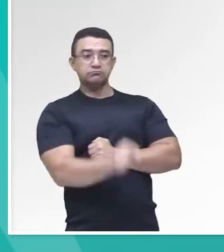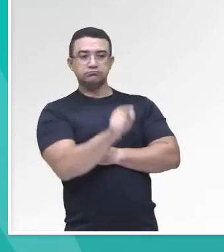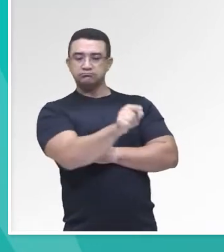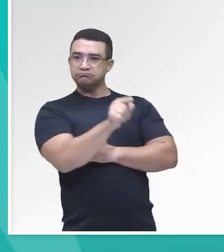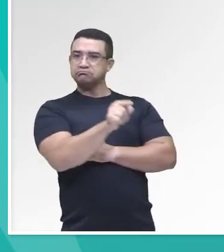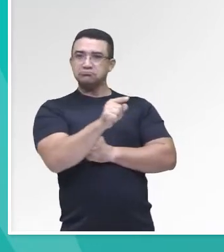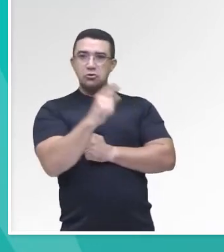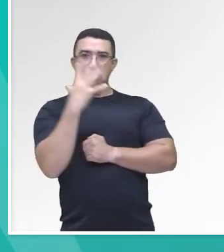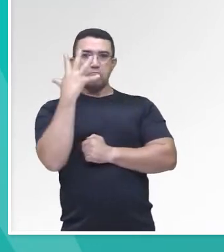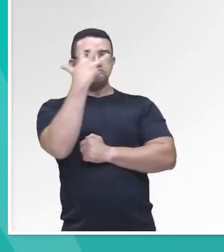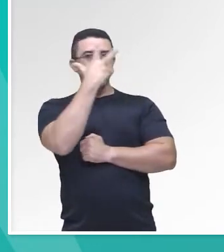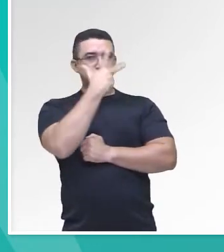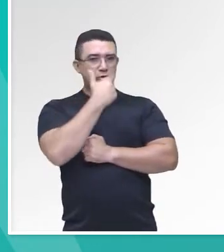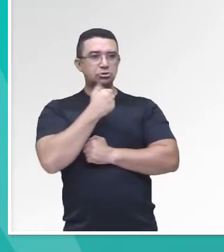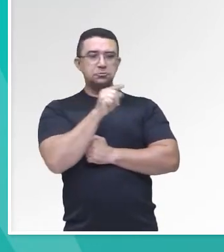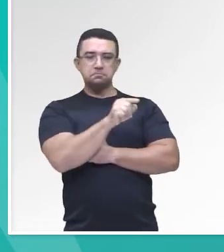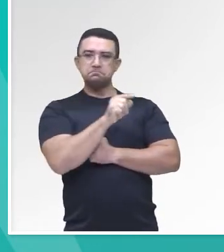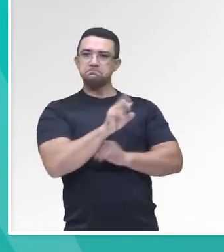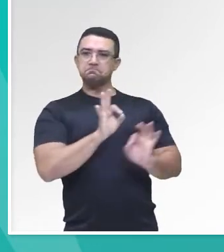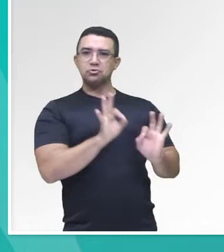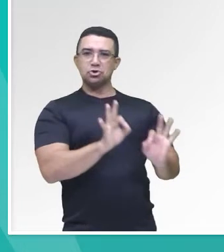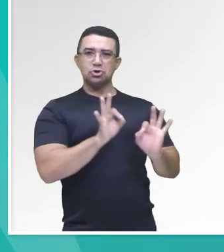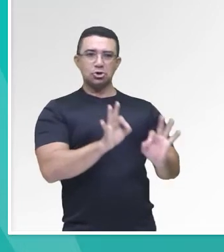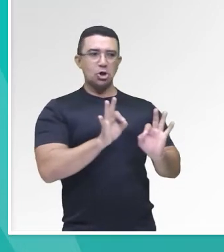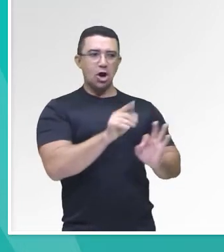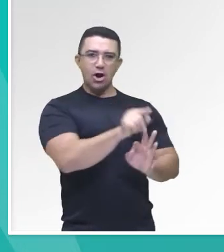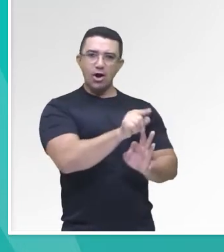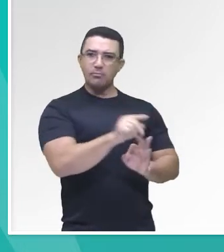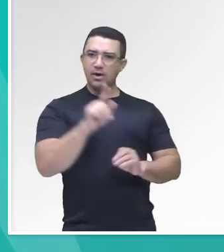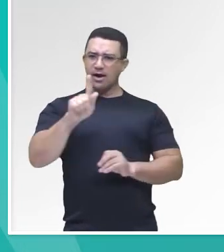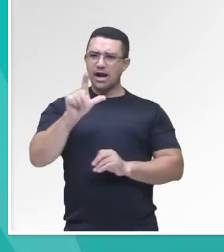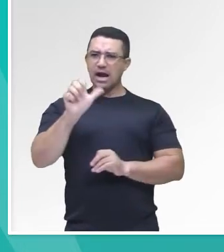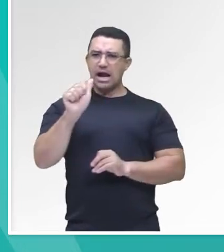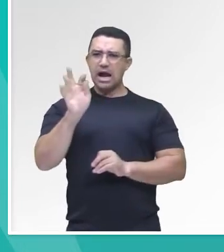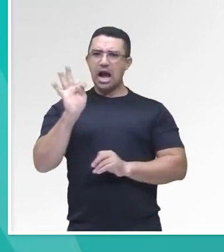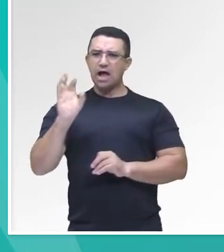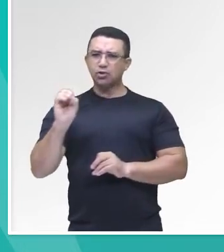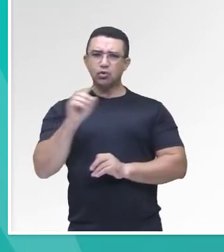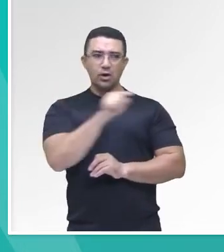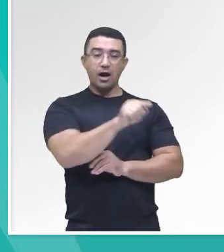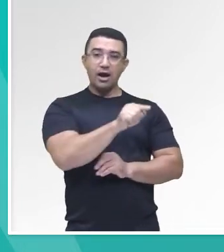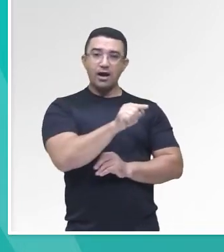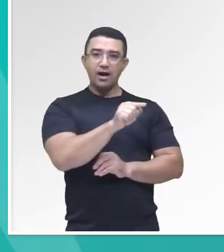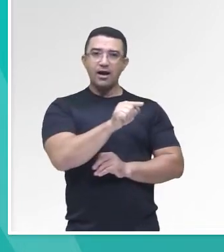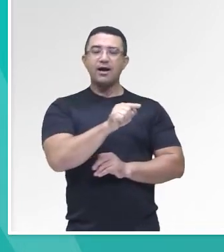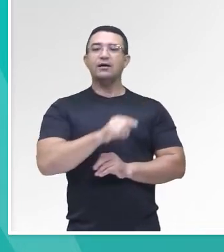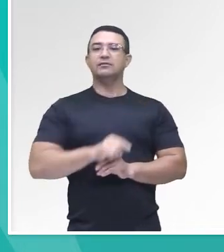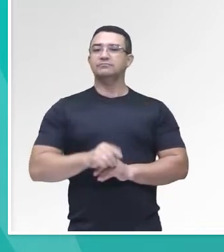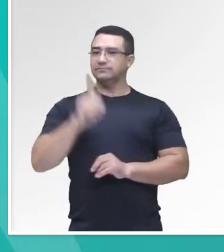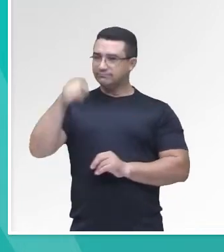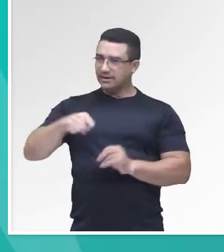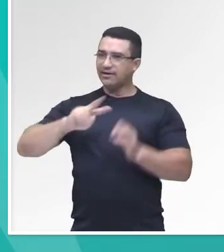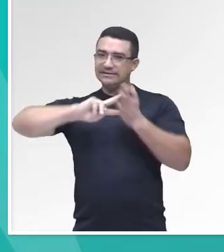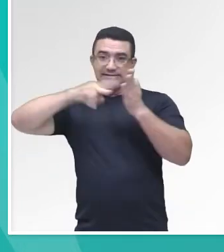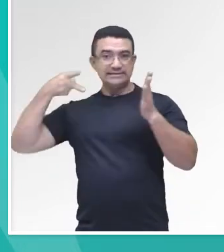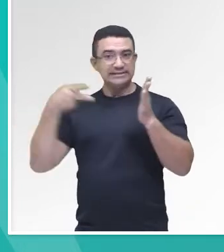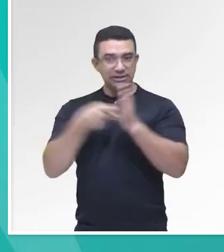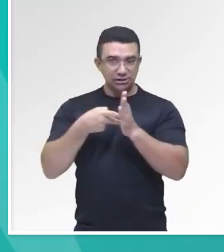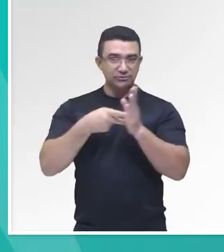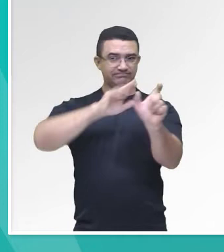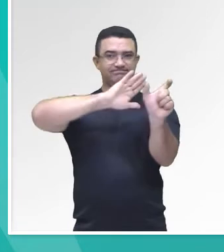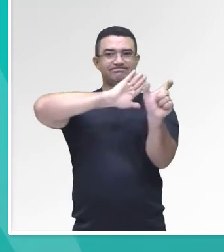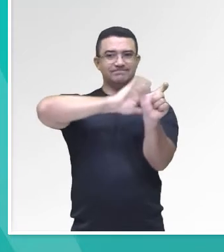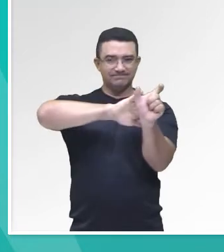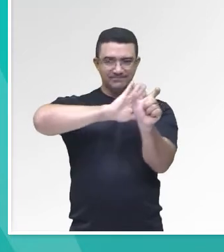bonito, né? Que ele é atraente, que ele tem muita beleza. Então, esse é o sentido